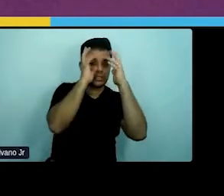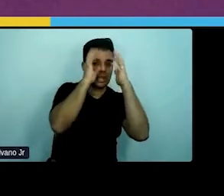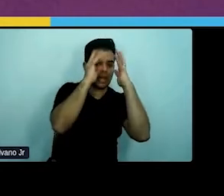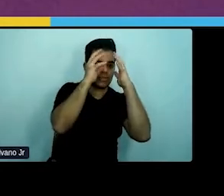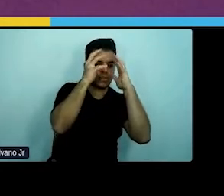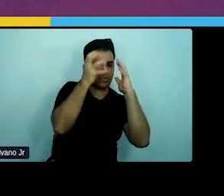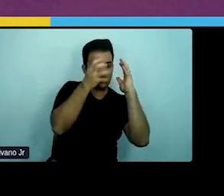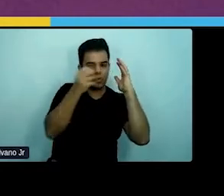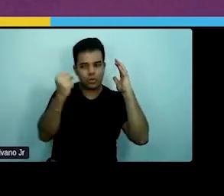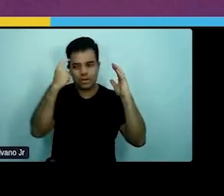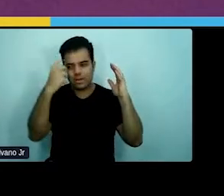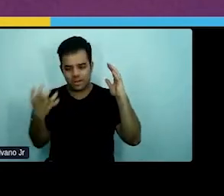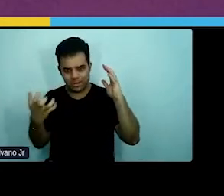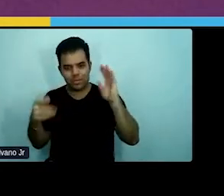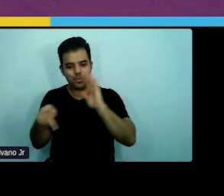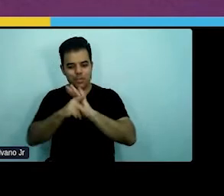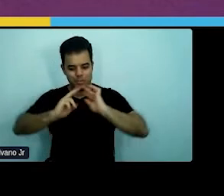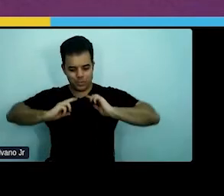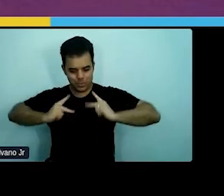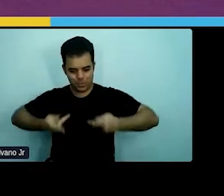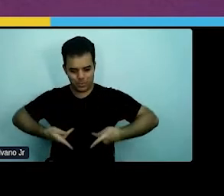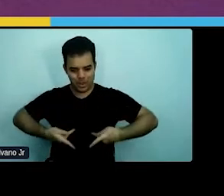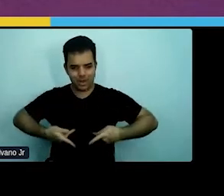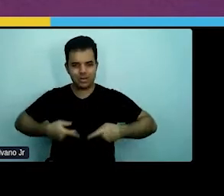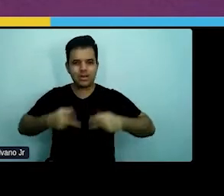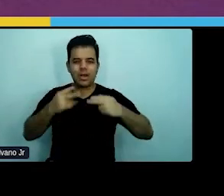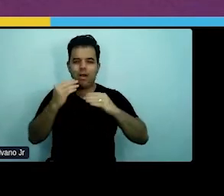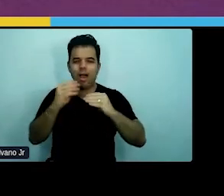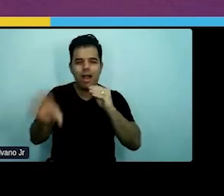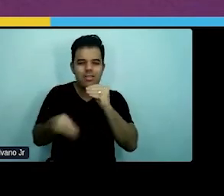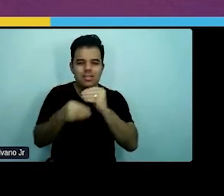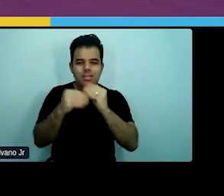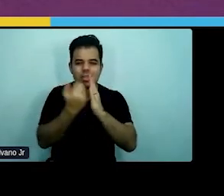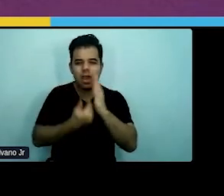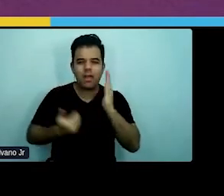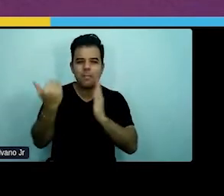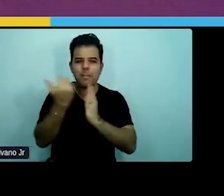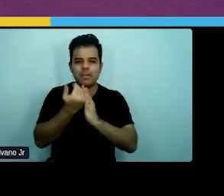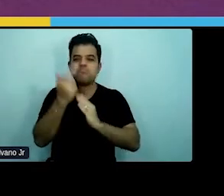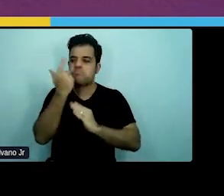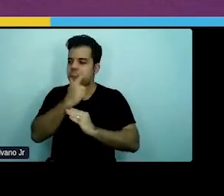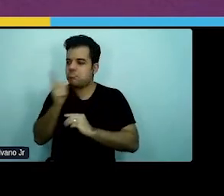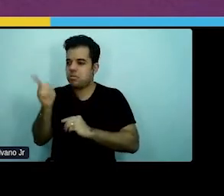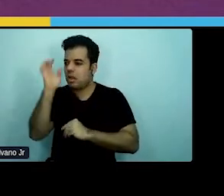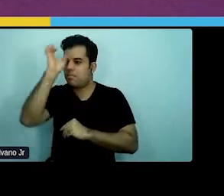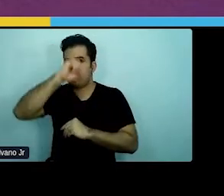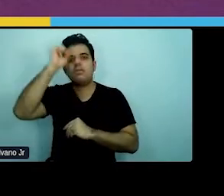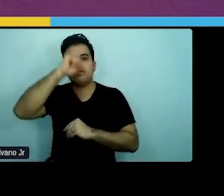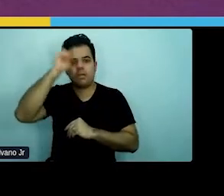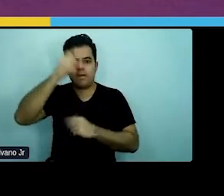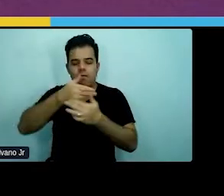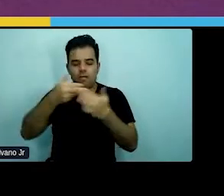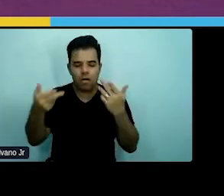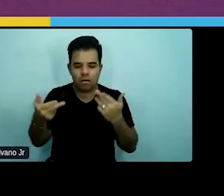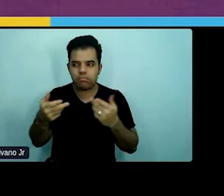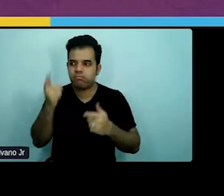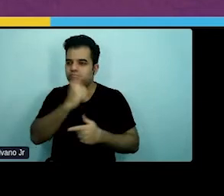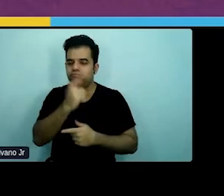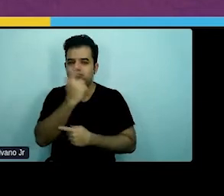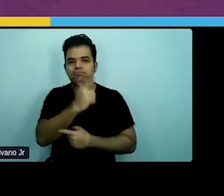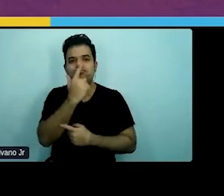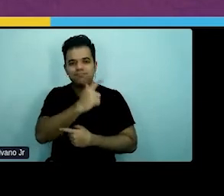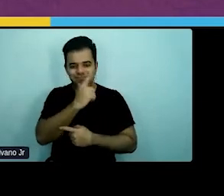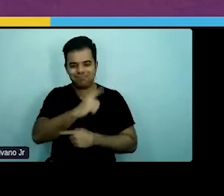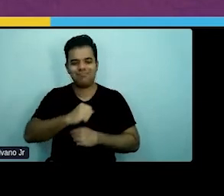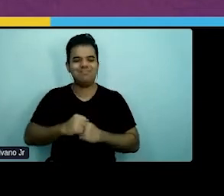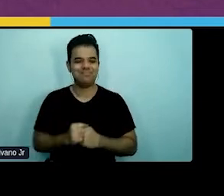aprendizado humano, né? Operações extras que dão aí a capacidade aí da máquina aprender, tá